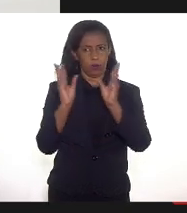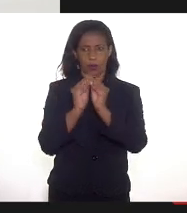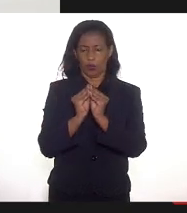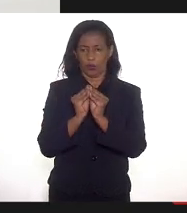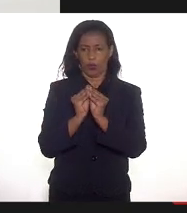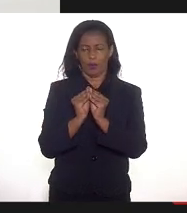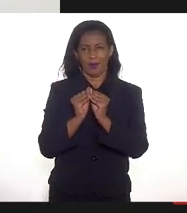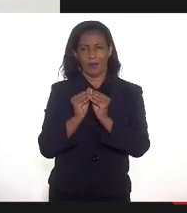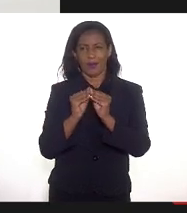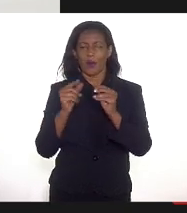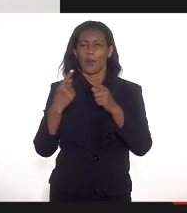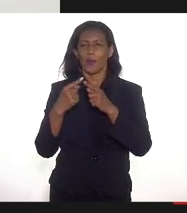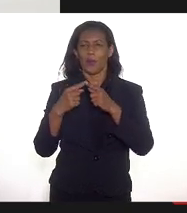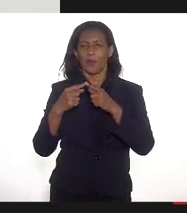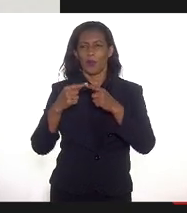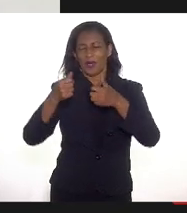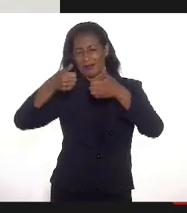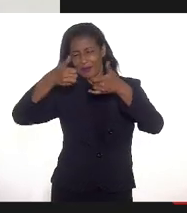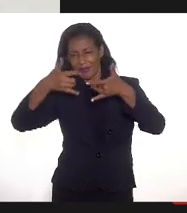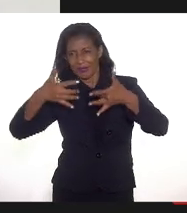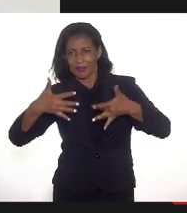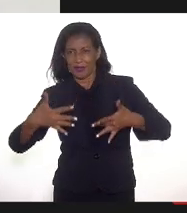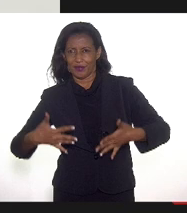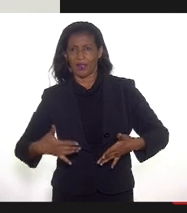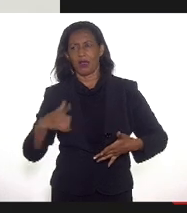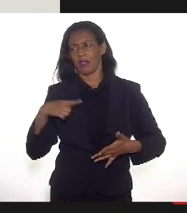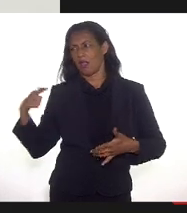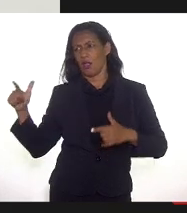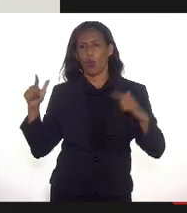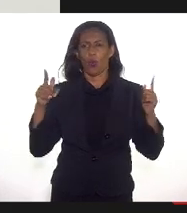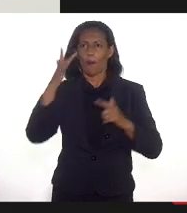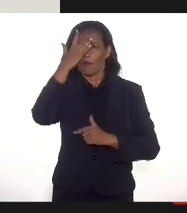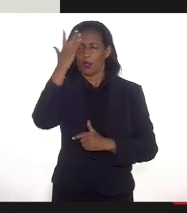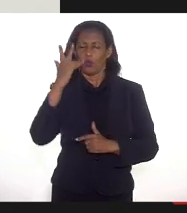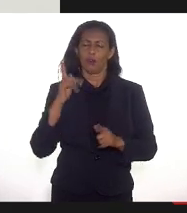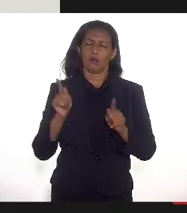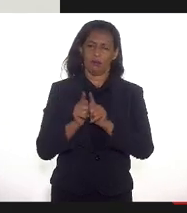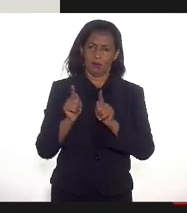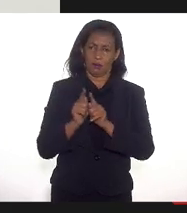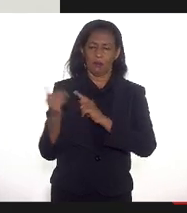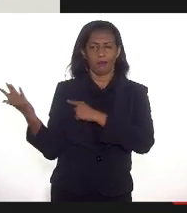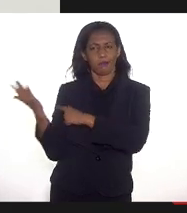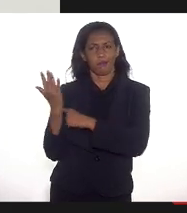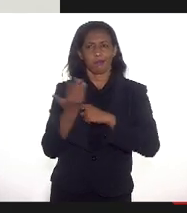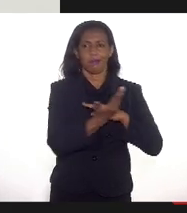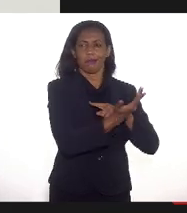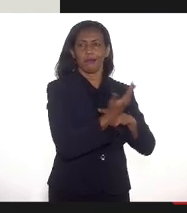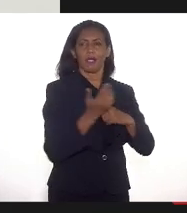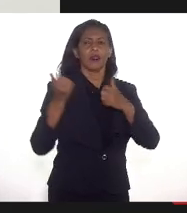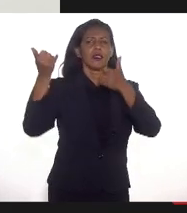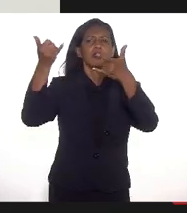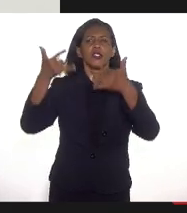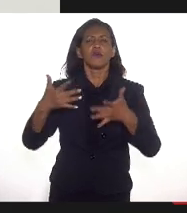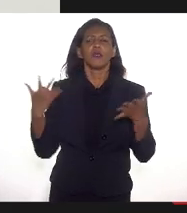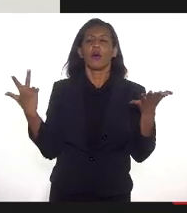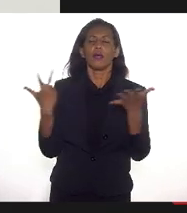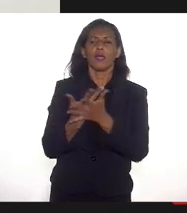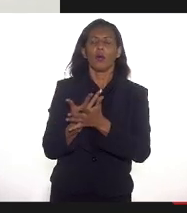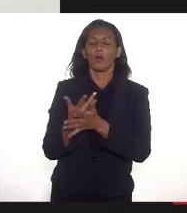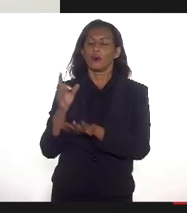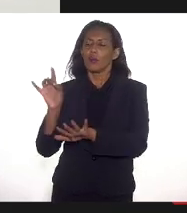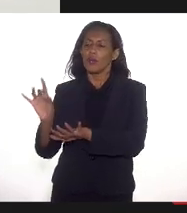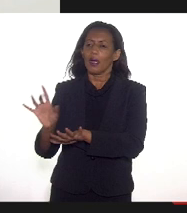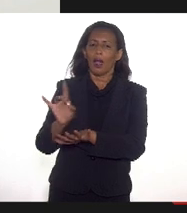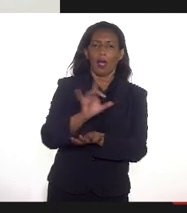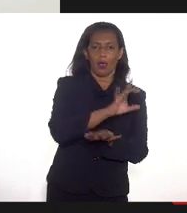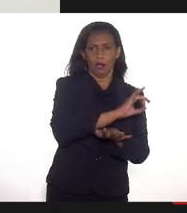gente quiser mais detalhes, temos aqui as nossas diretorias também para nos ajudar, explicar o que aconteceu em cada segmento. Então, nós temos